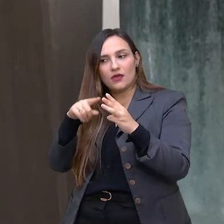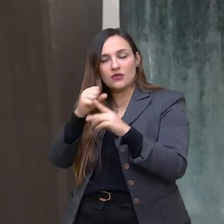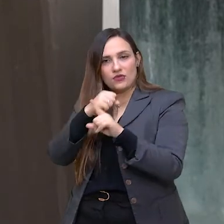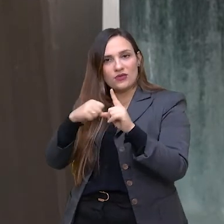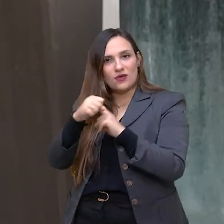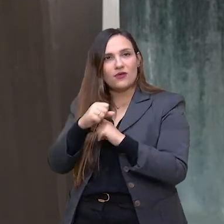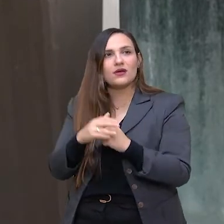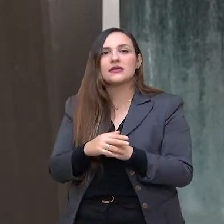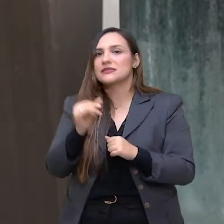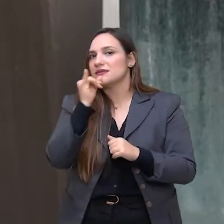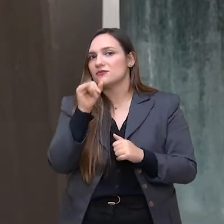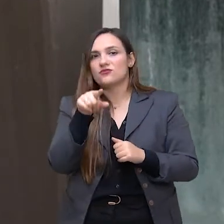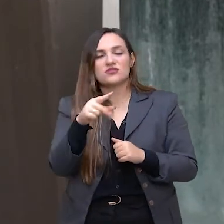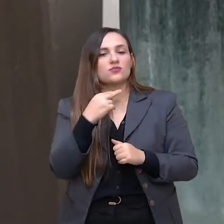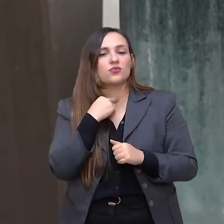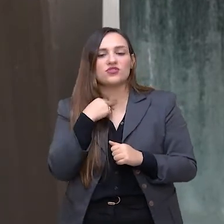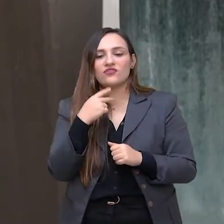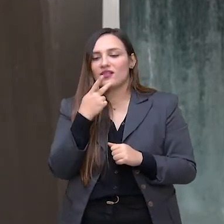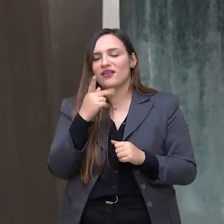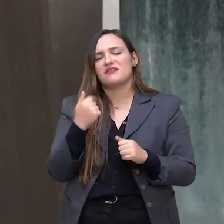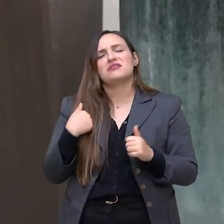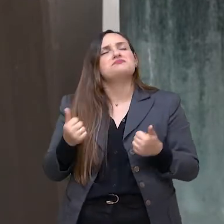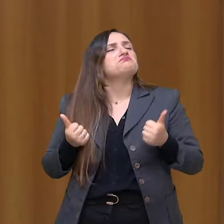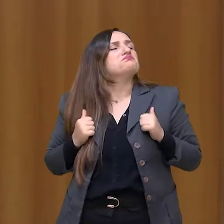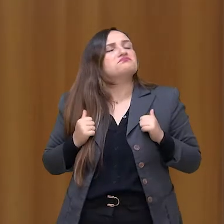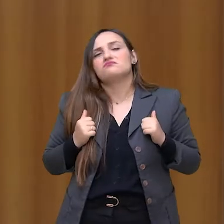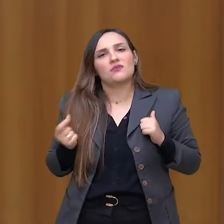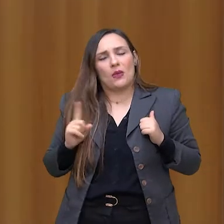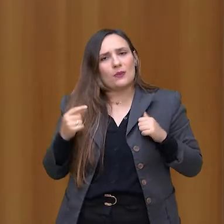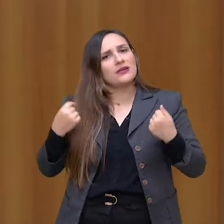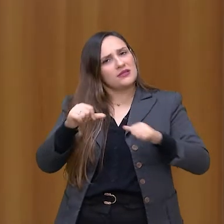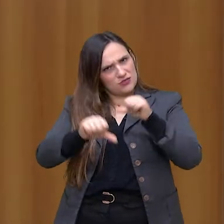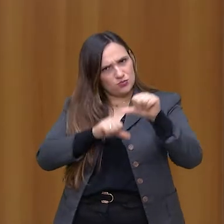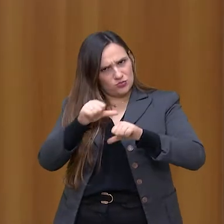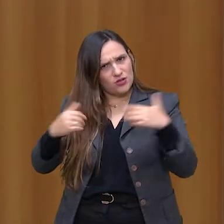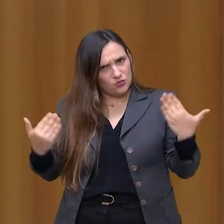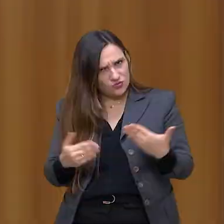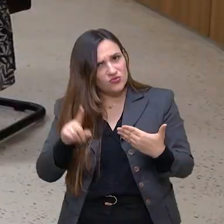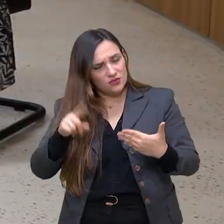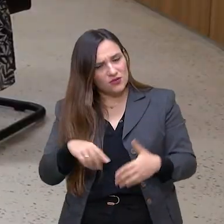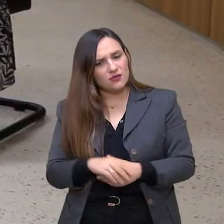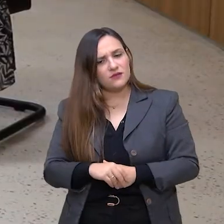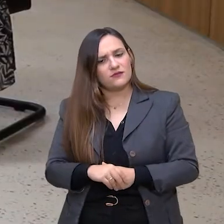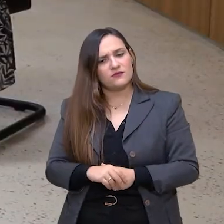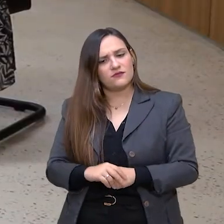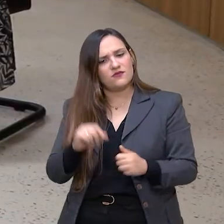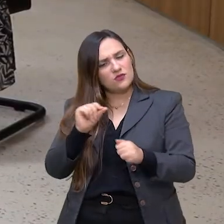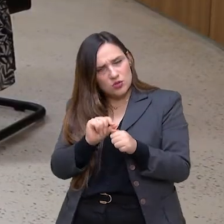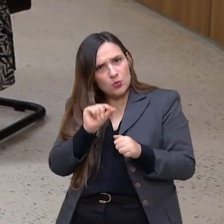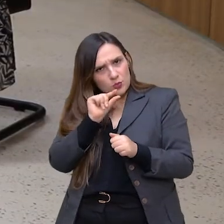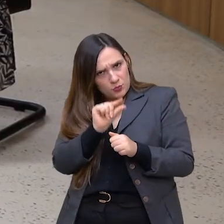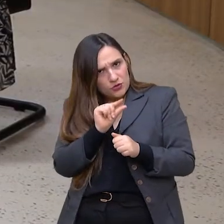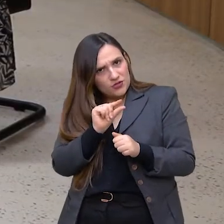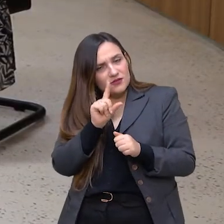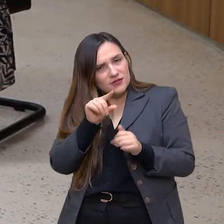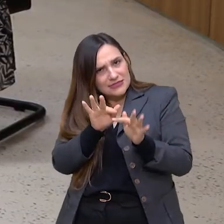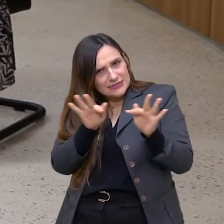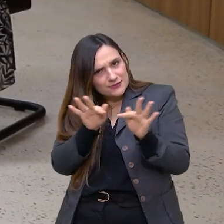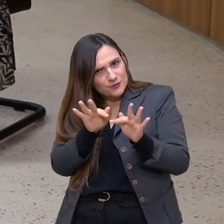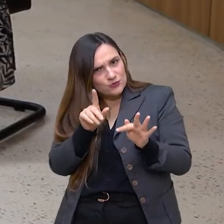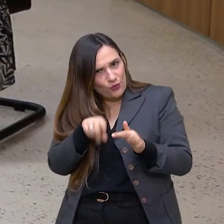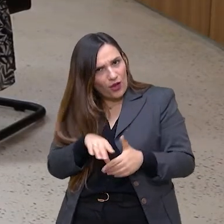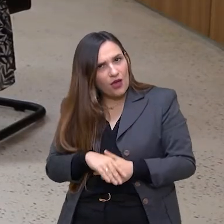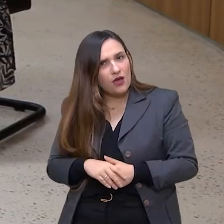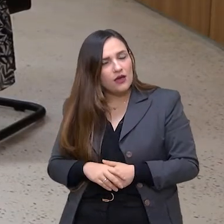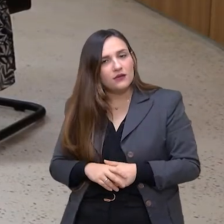pensar assim, hoje eu não vou fazer, né? Não, tem que mudar essa cultura mesmo, né? Tem que fazer, nem se for uma ação pequena que